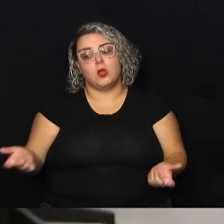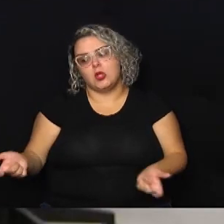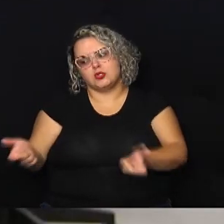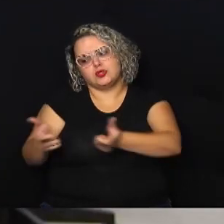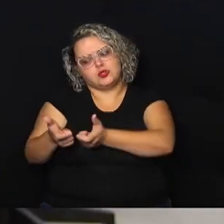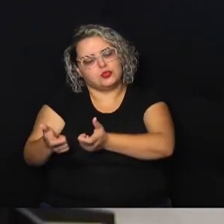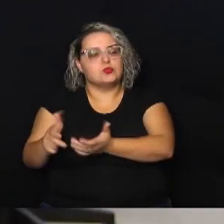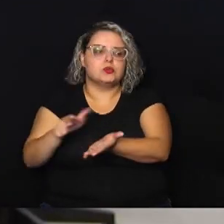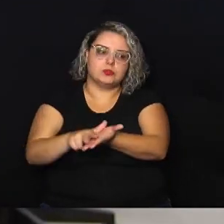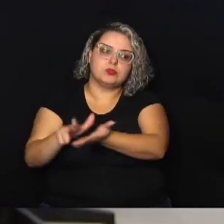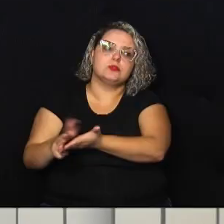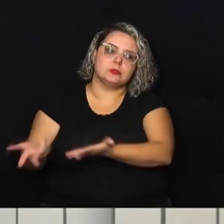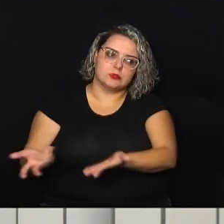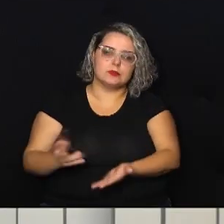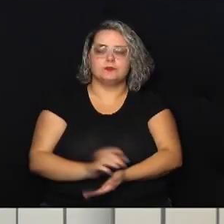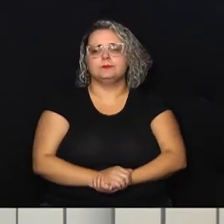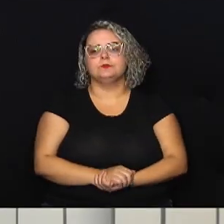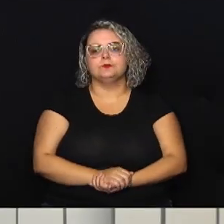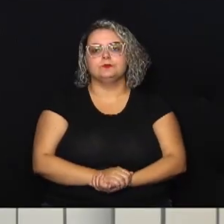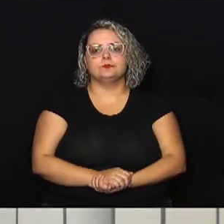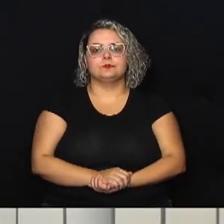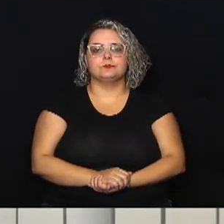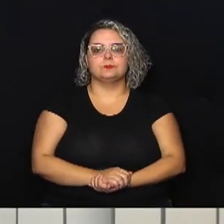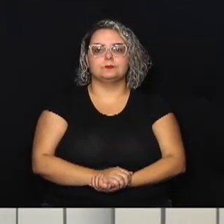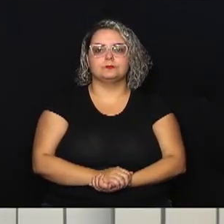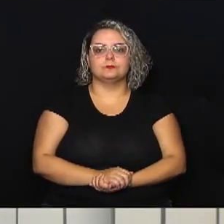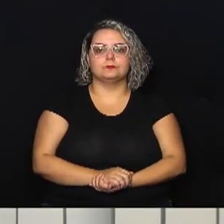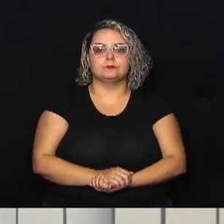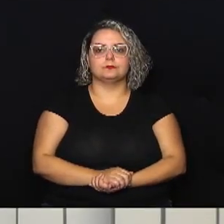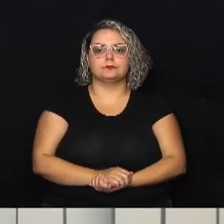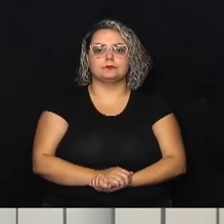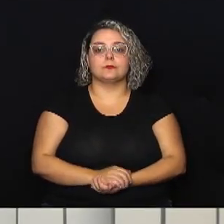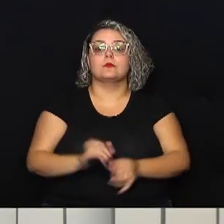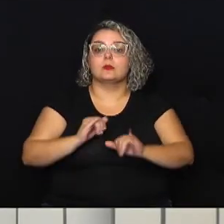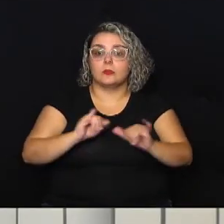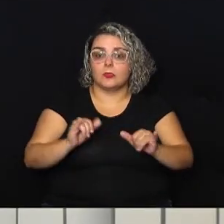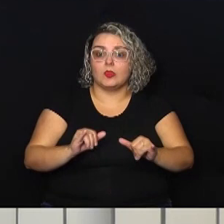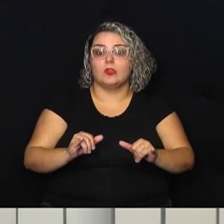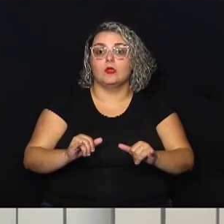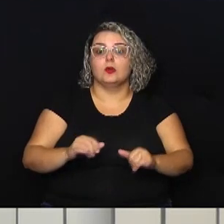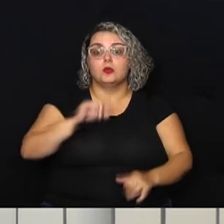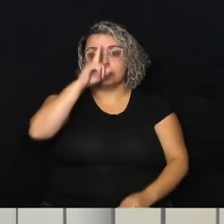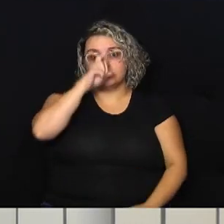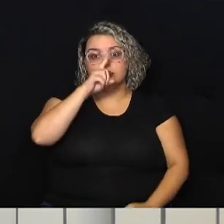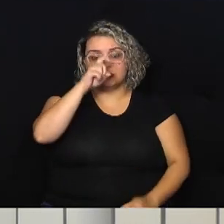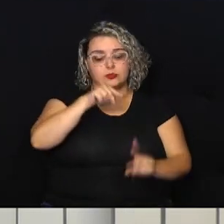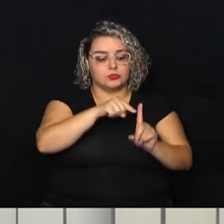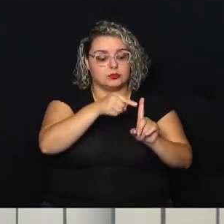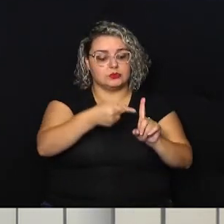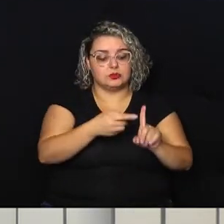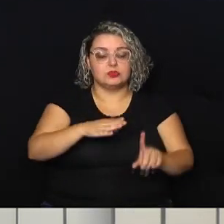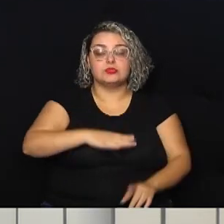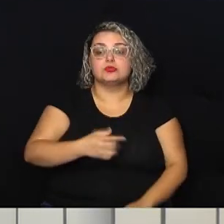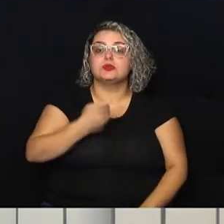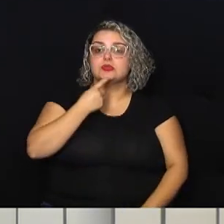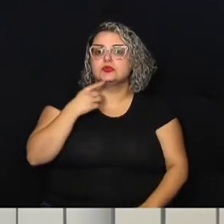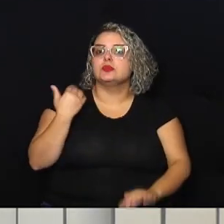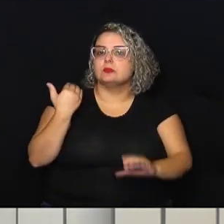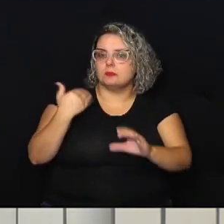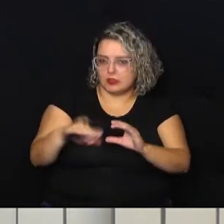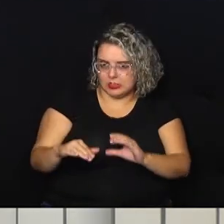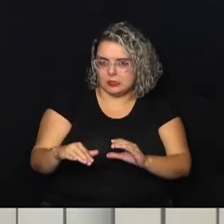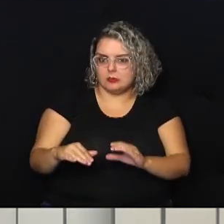as internações. Em nota enviada, o Hospital Maternidade de Campinas encaminhou